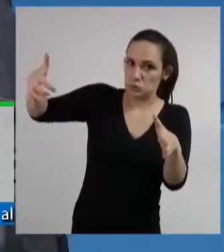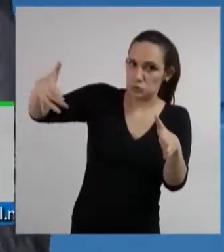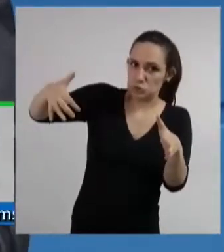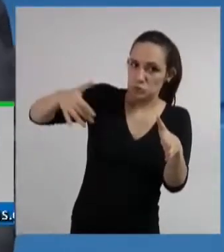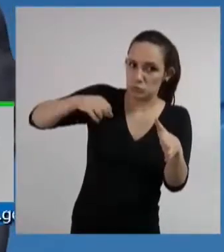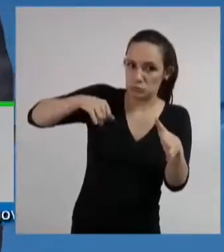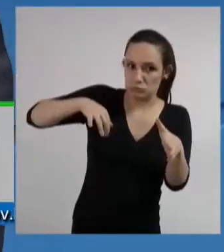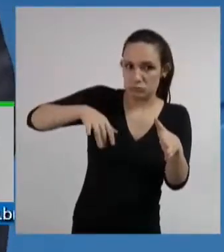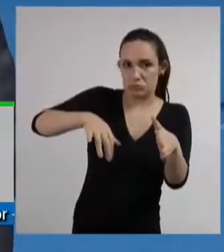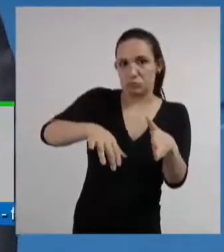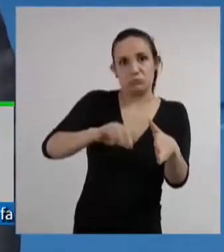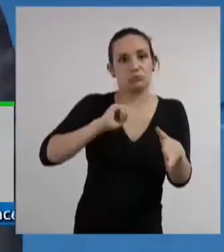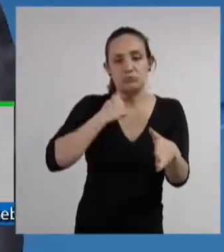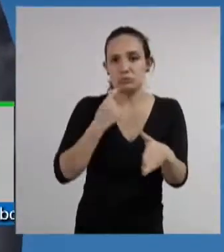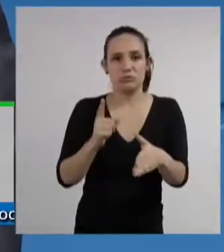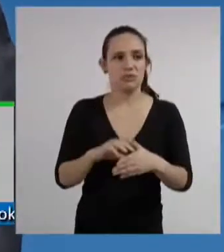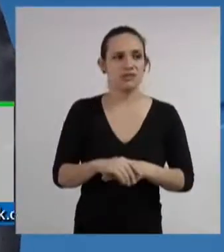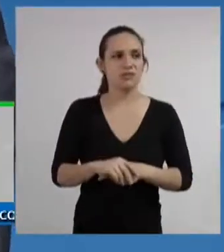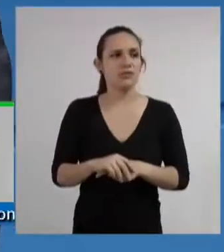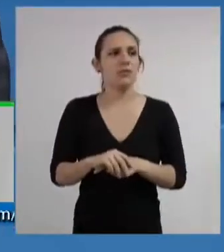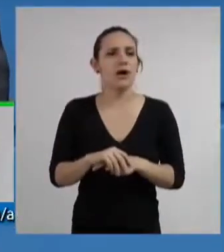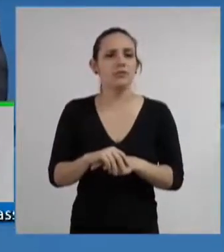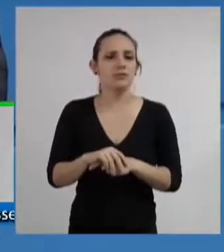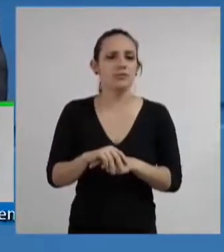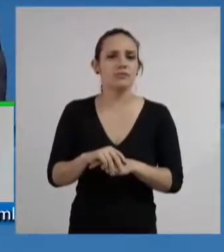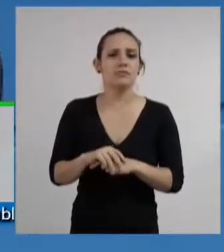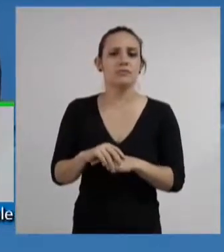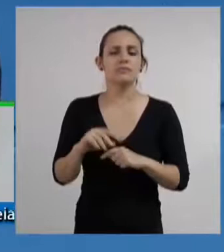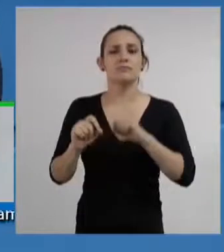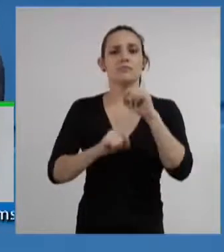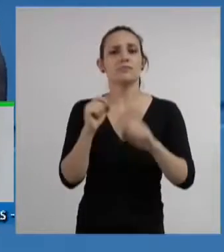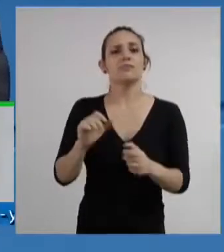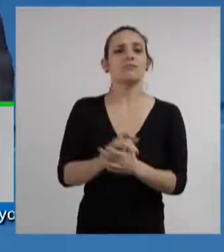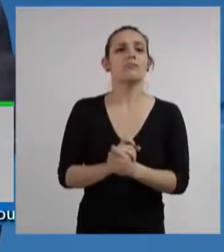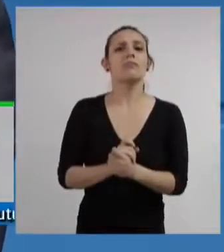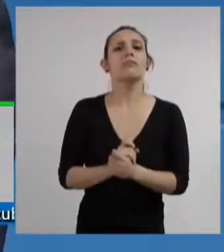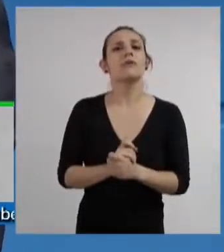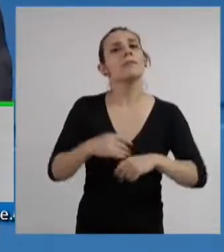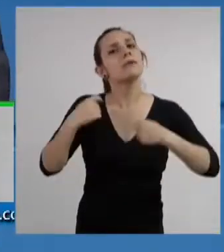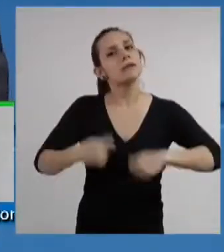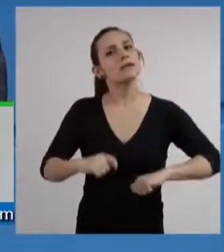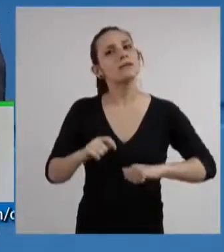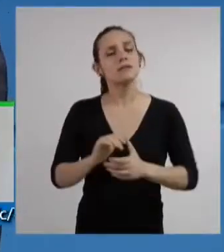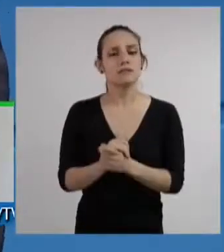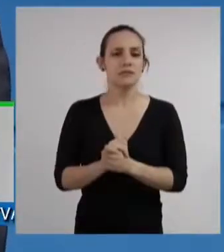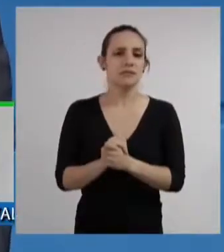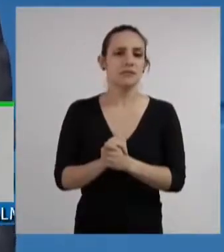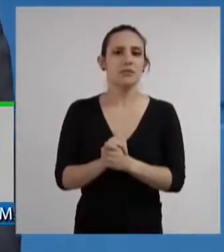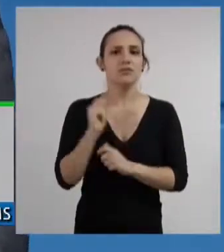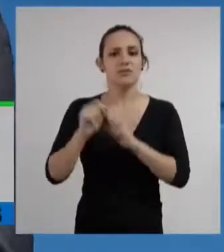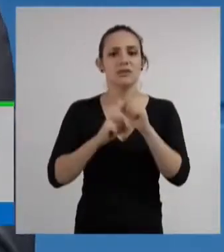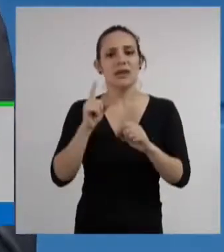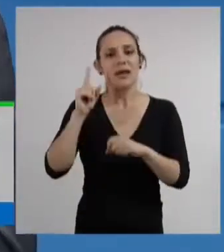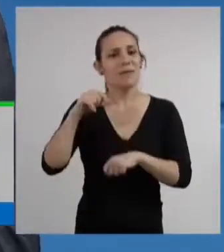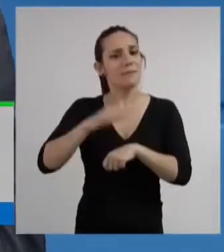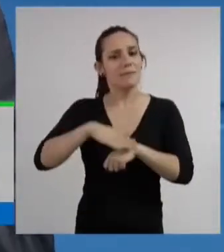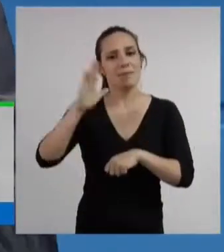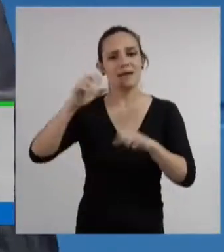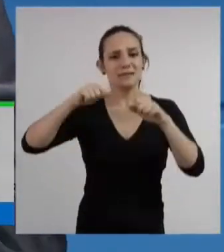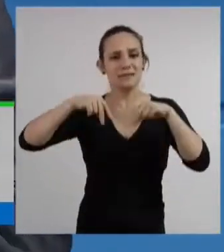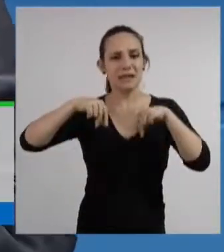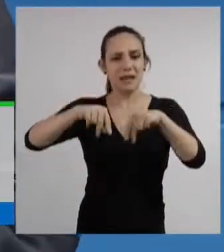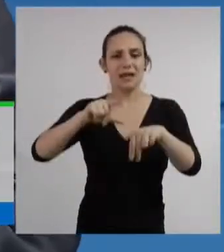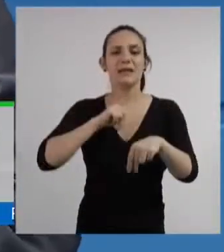dia os municípios possam, que a maior quantidade de terra que suja as águas dos nossos rios